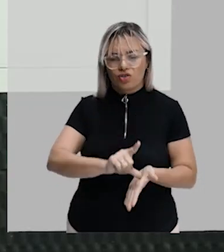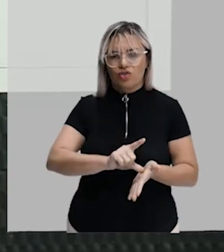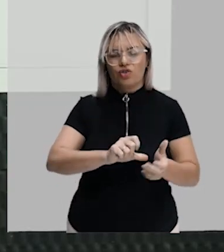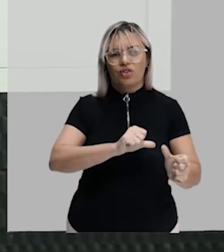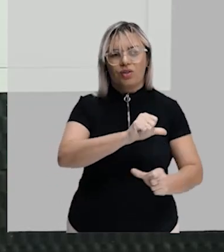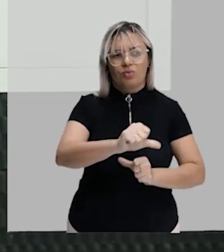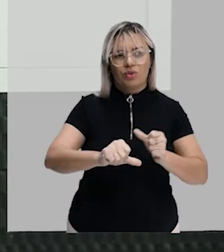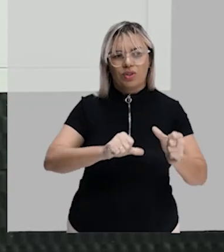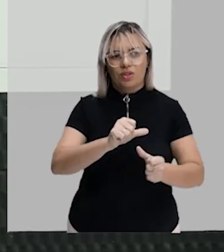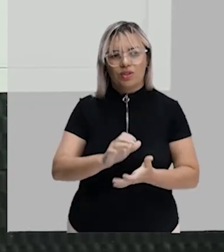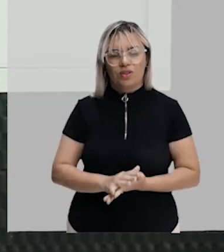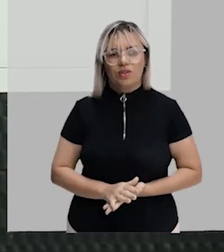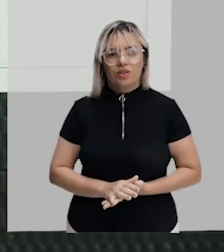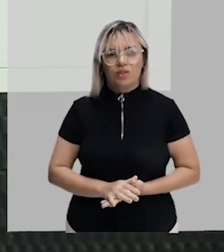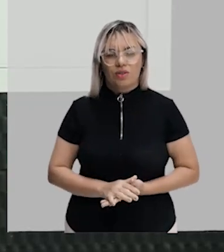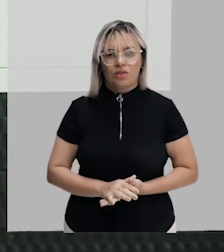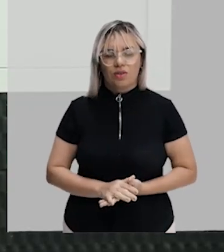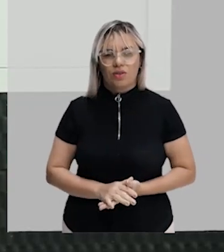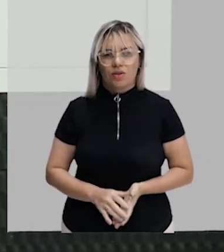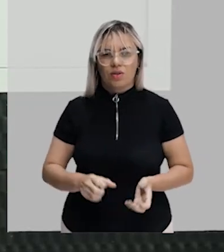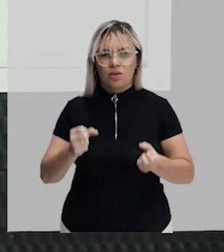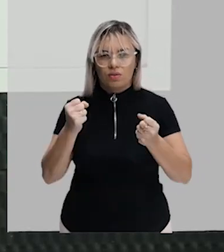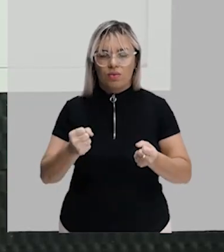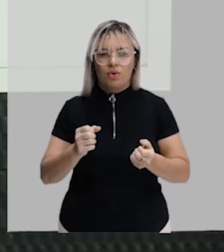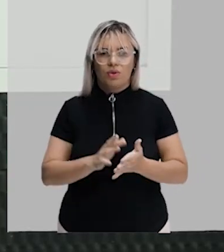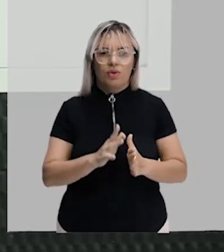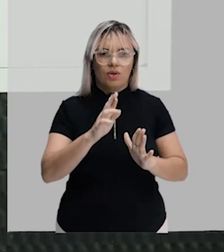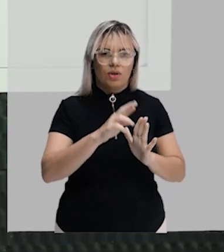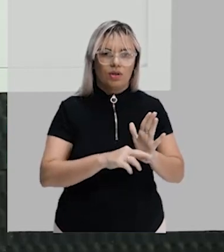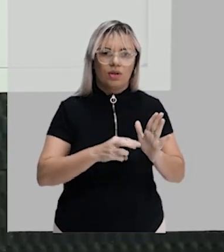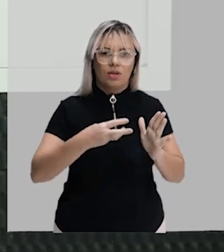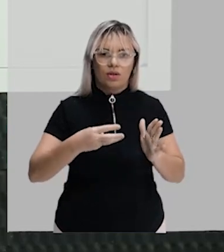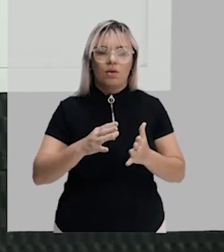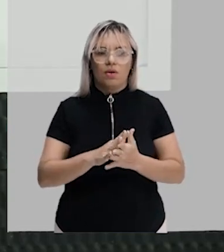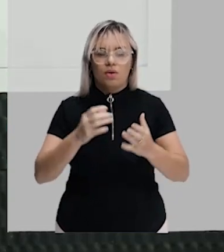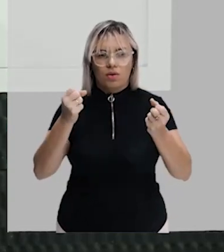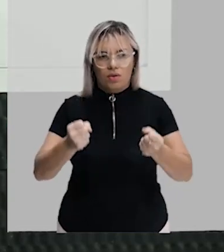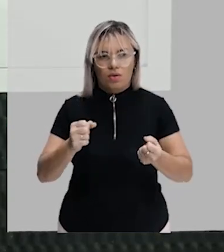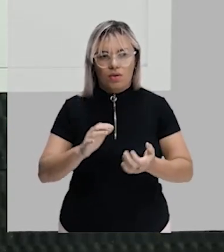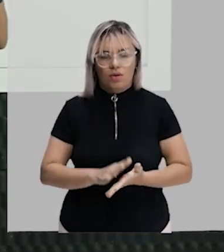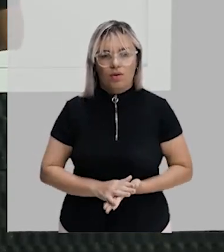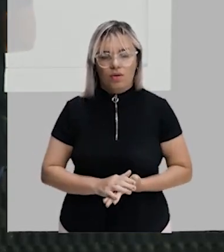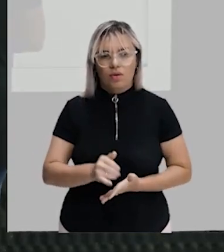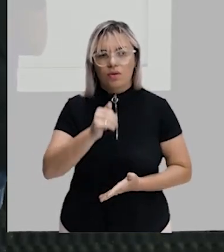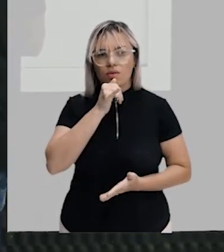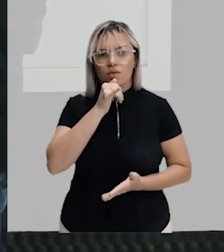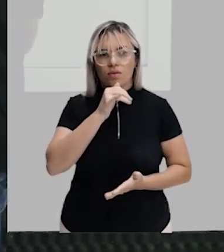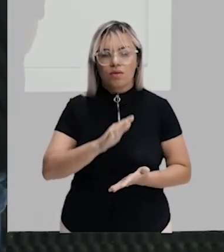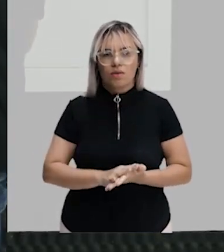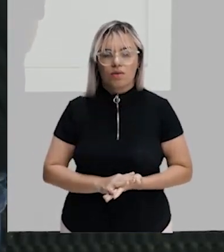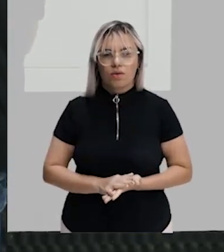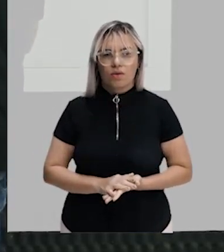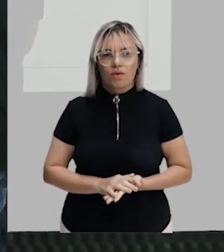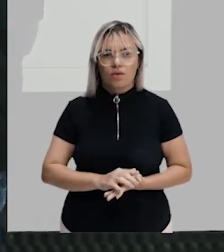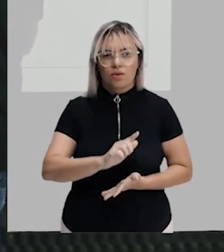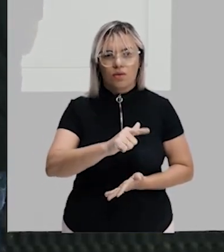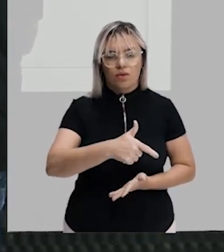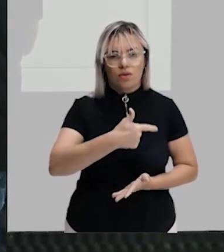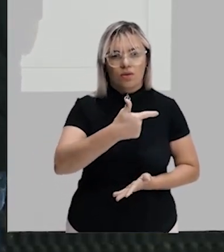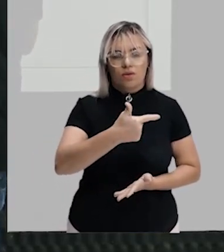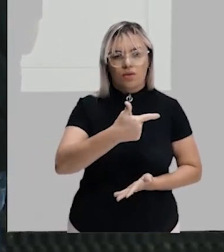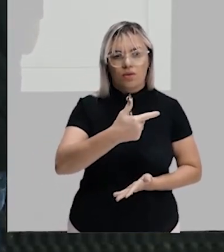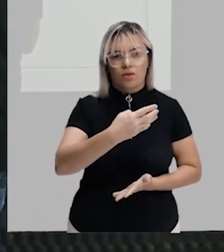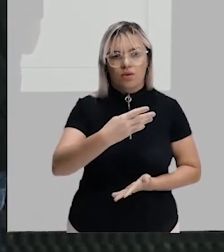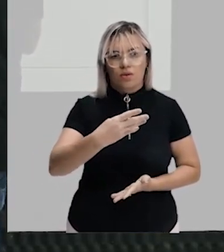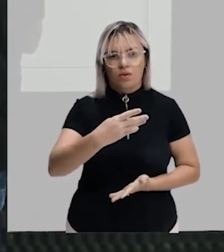uma possibilidade. Você pode fazer isso por regra de 3? Posso. Eu poderia, por exemplo, dizer que esse